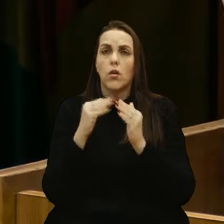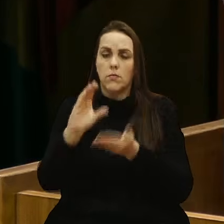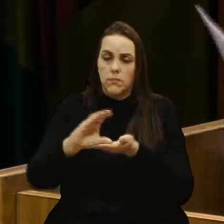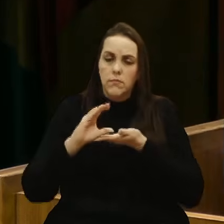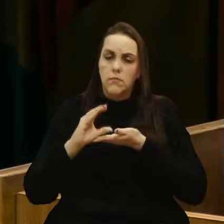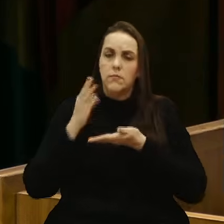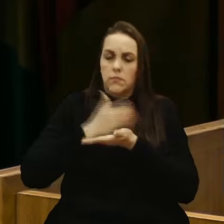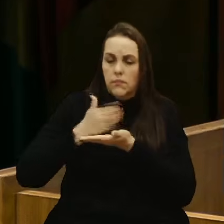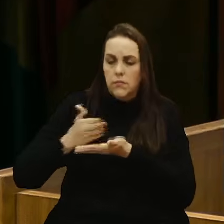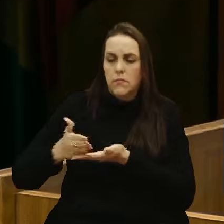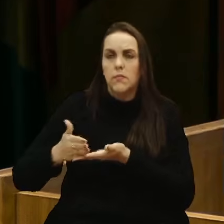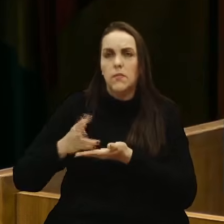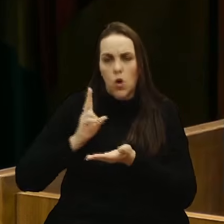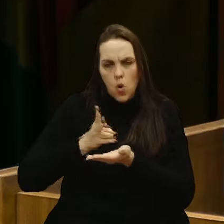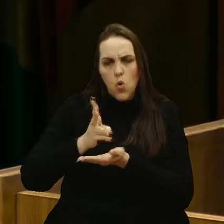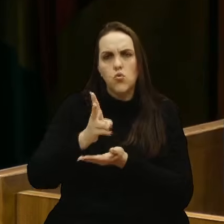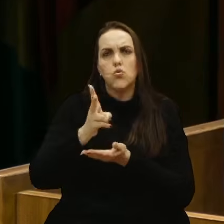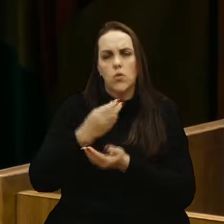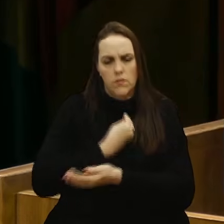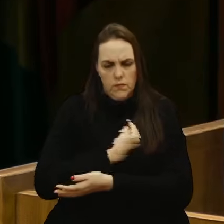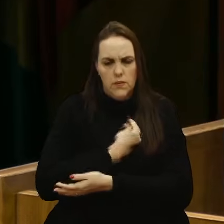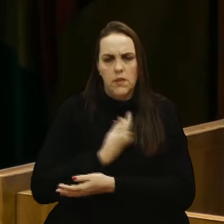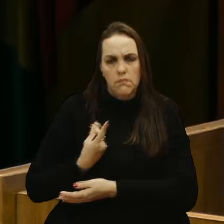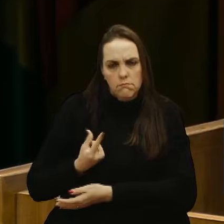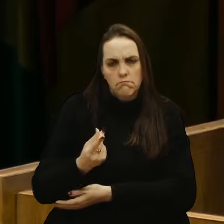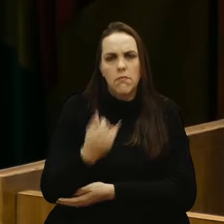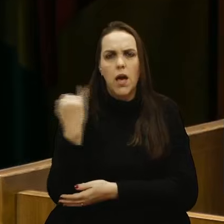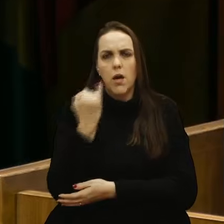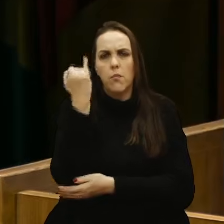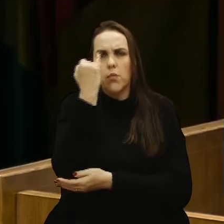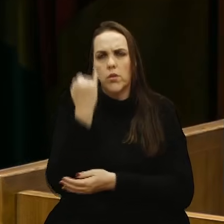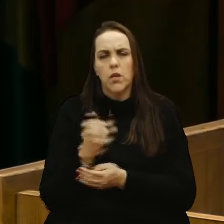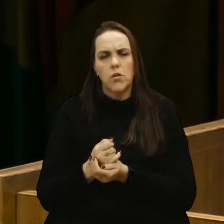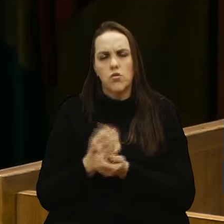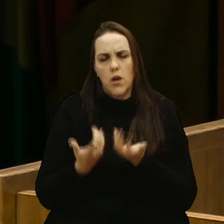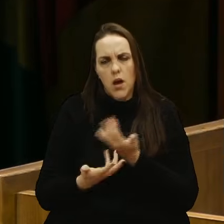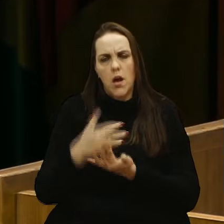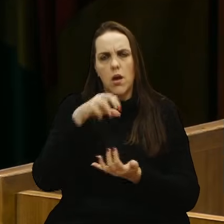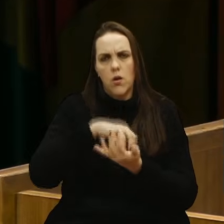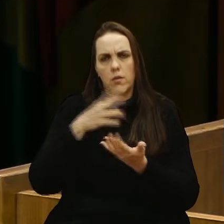garantido a vitalidade, a importância e a potência dessa importante companhia. Muito obrigado.